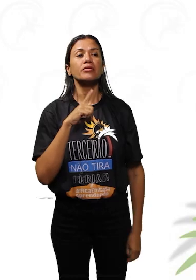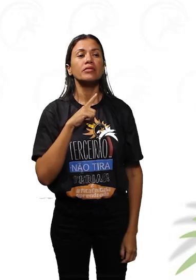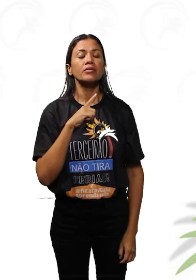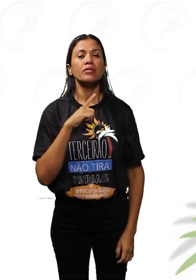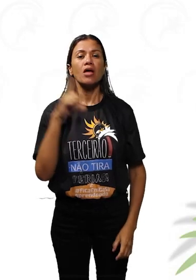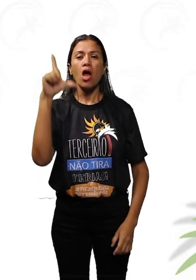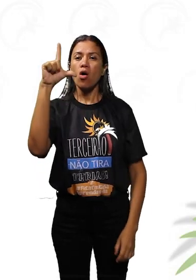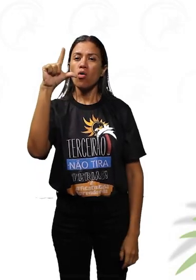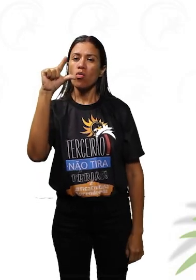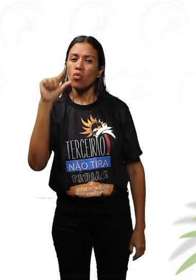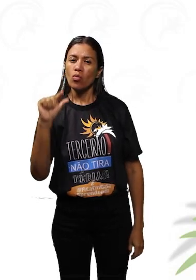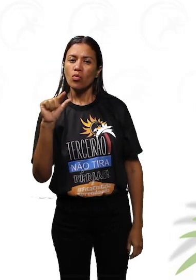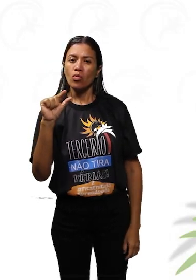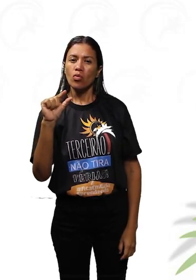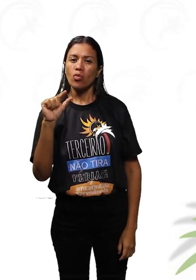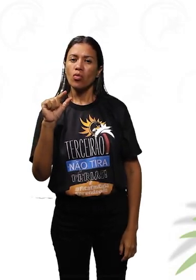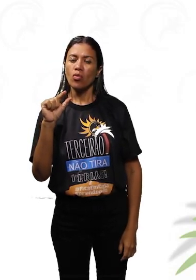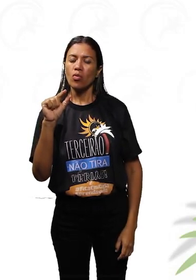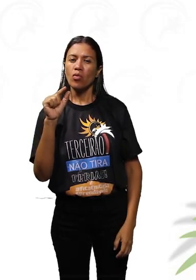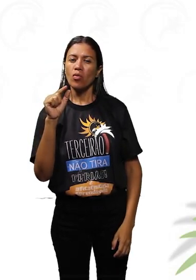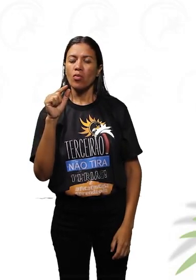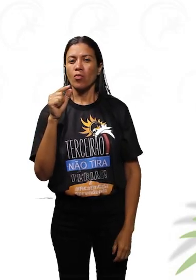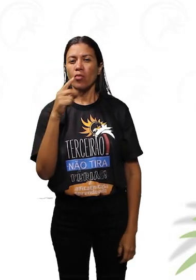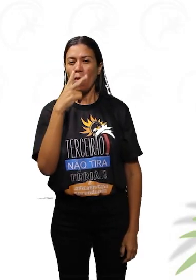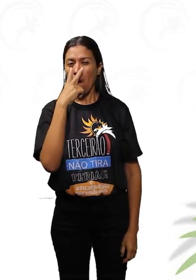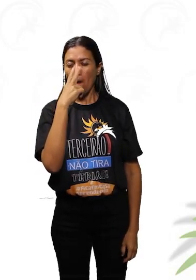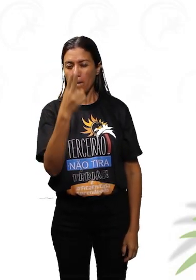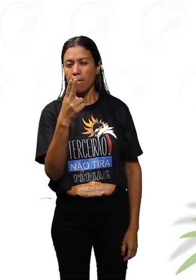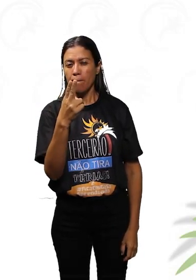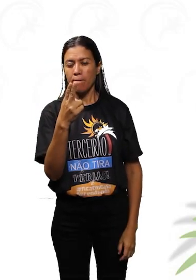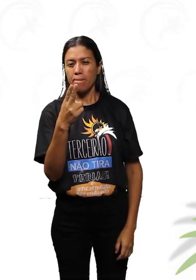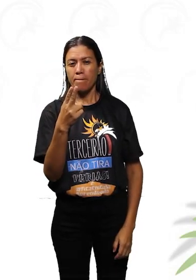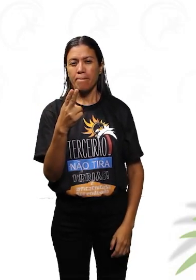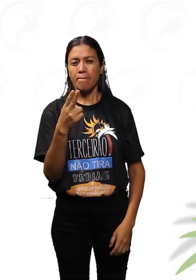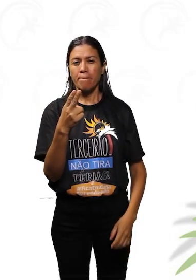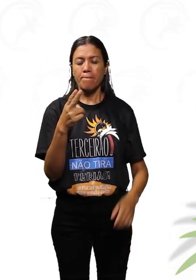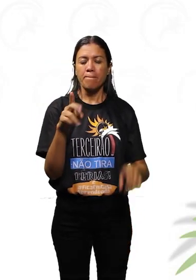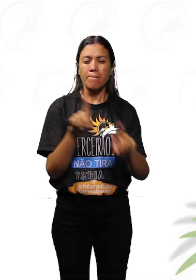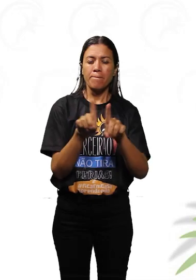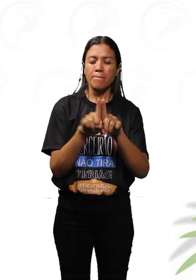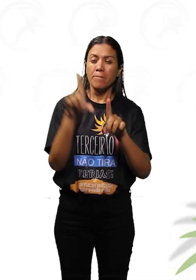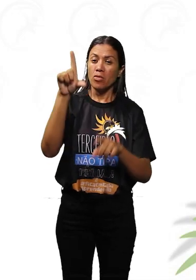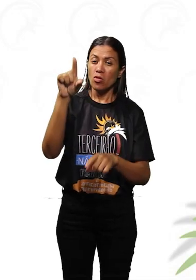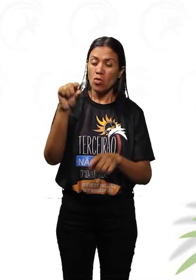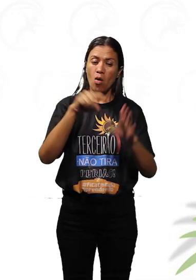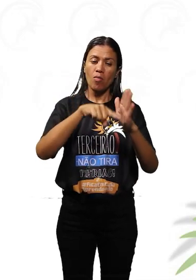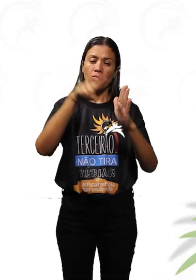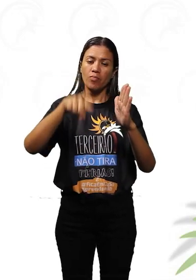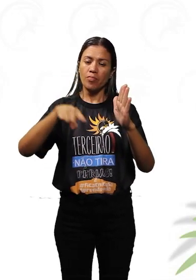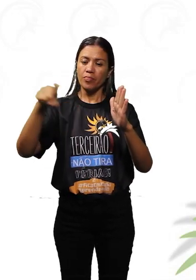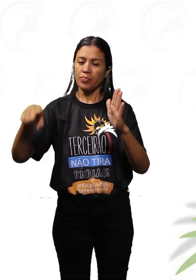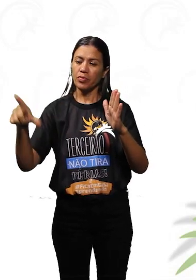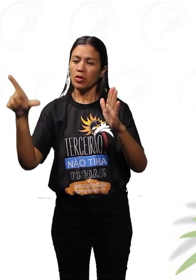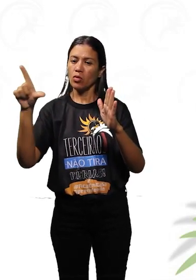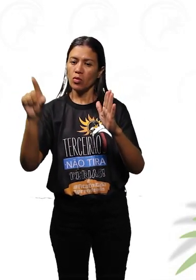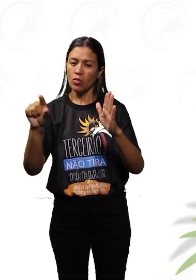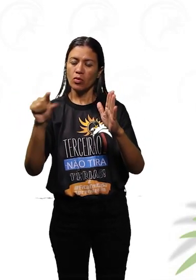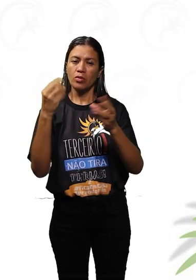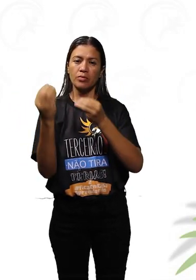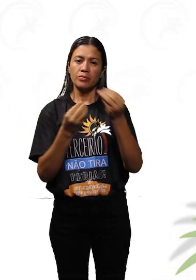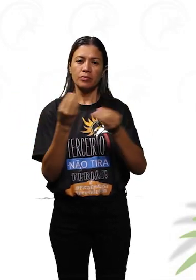frequência. Se eu pego essa fonte e afasto ela do observador, o que vai acontecer? No caso 2, eu vou ter